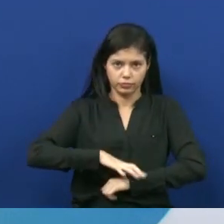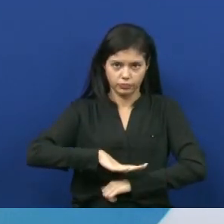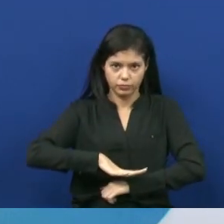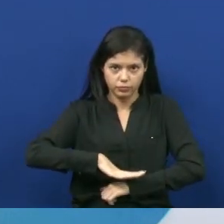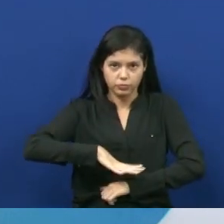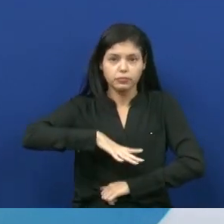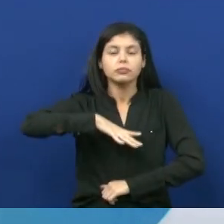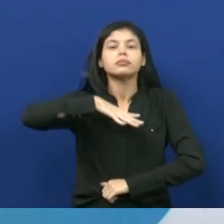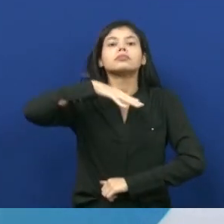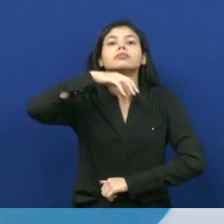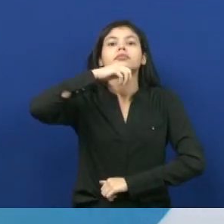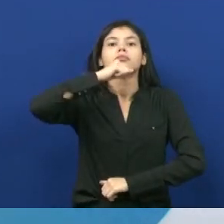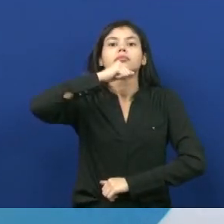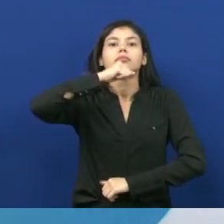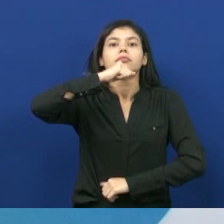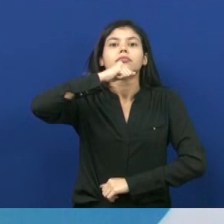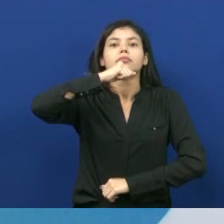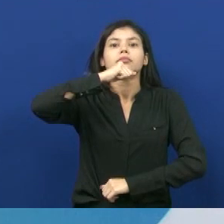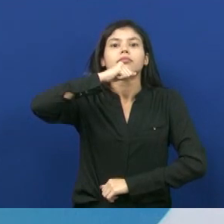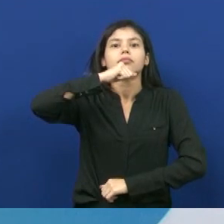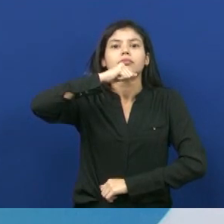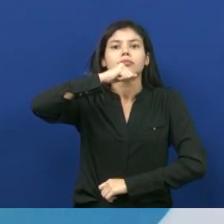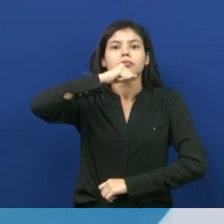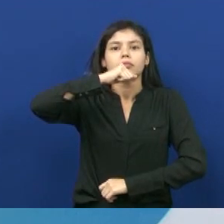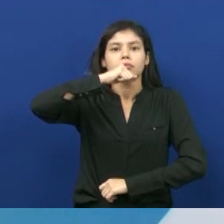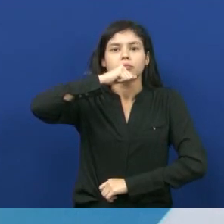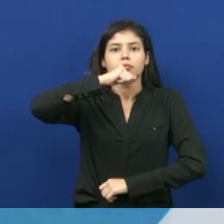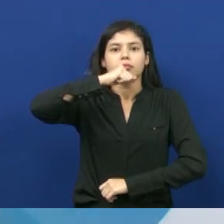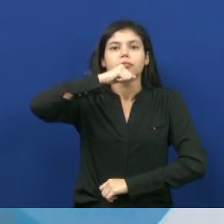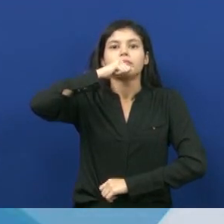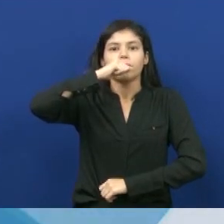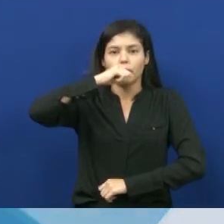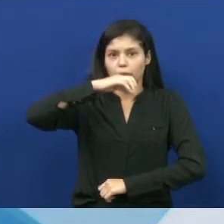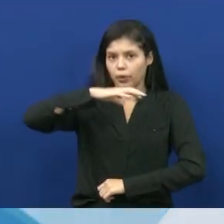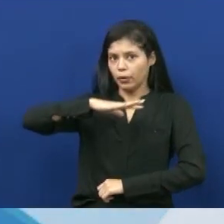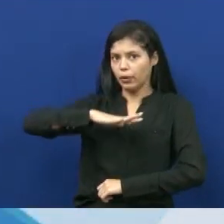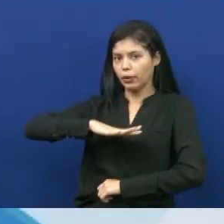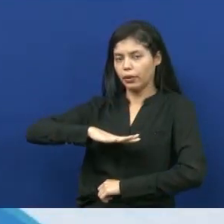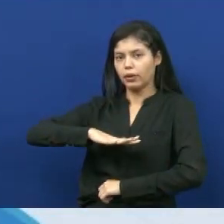mundo comigo. Agora nós vamos expirar.